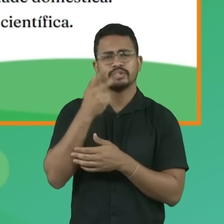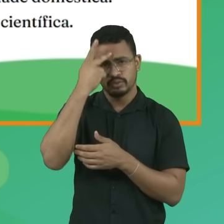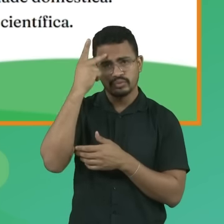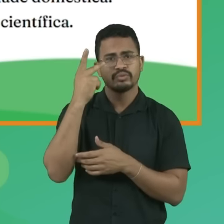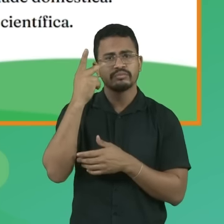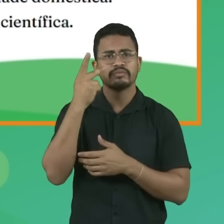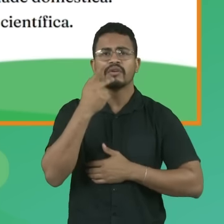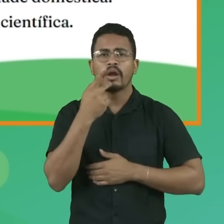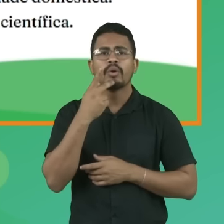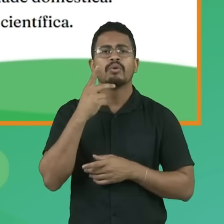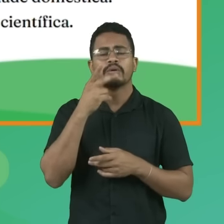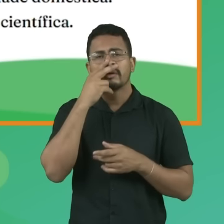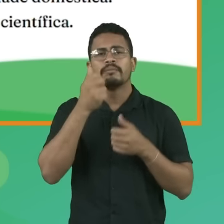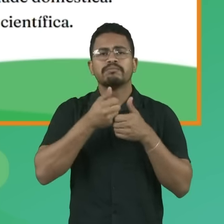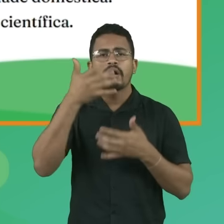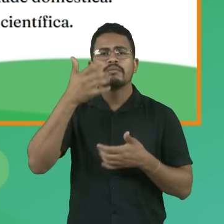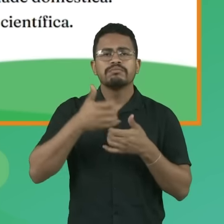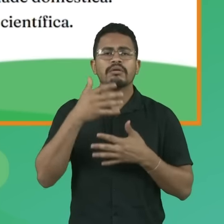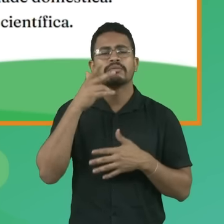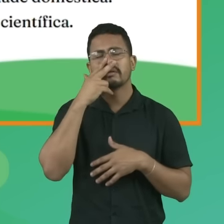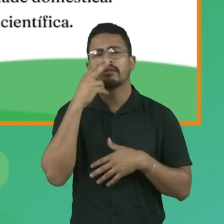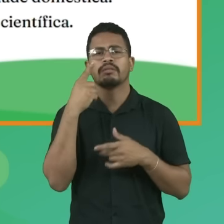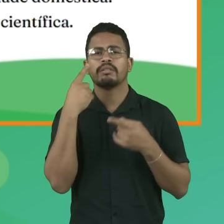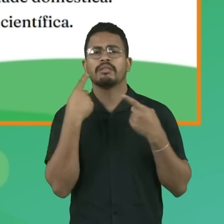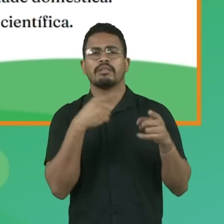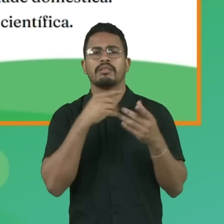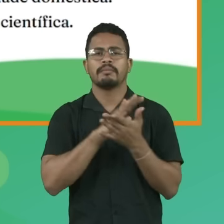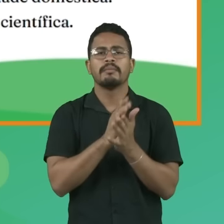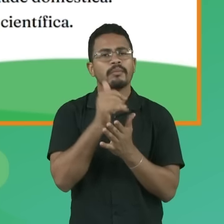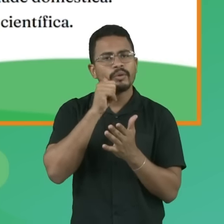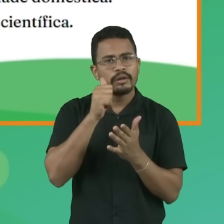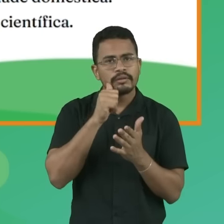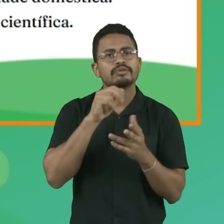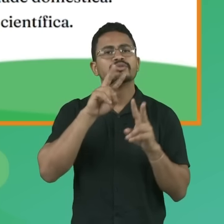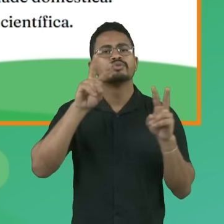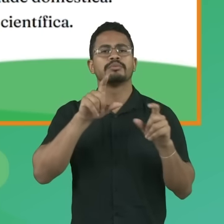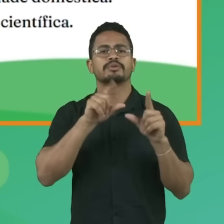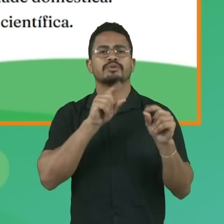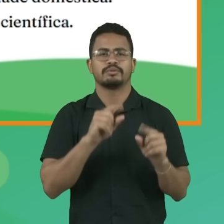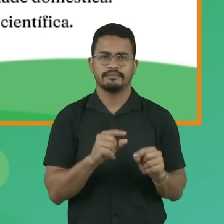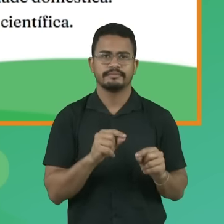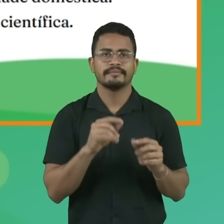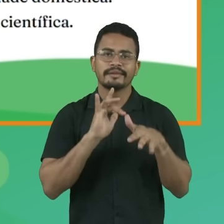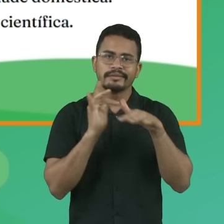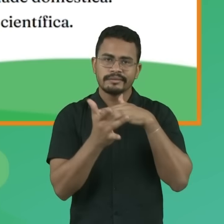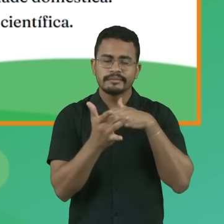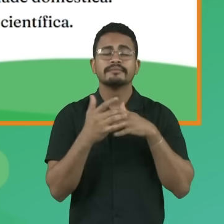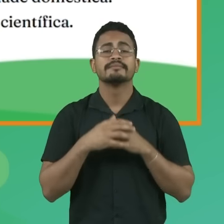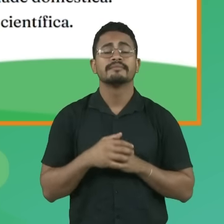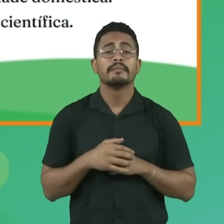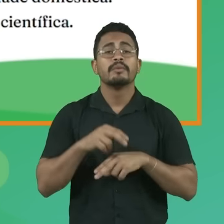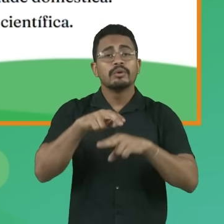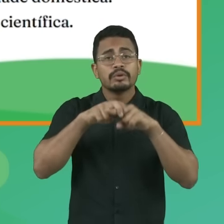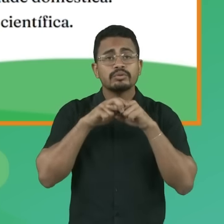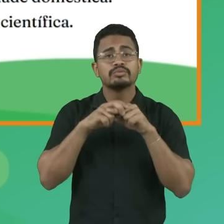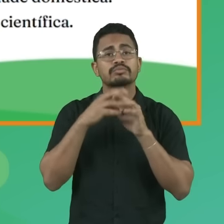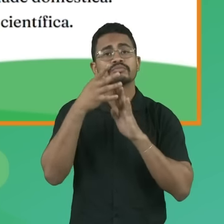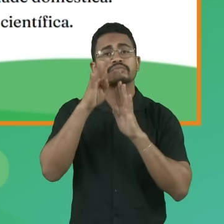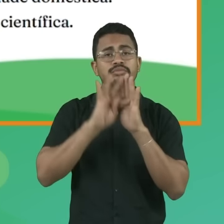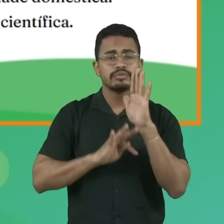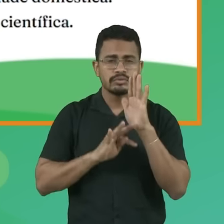desrespeitosos sobre a escolha nas redes sociais. Então, aqui é um texto que ele fala, né? Dessa questão